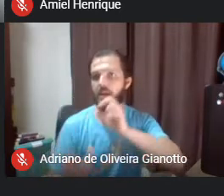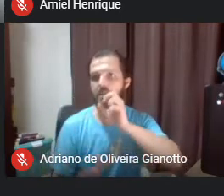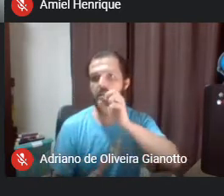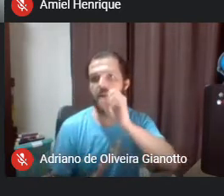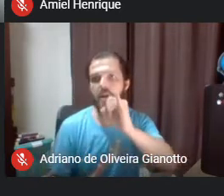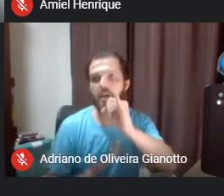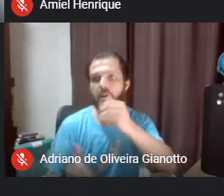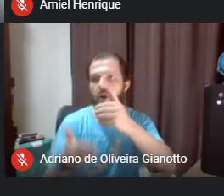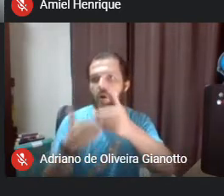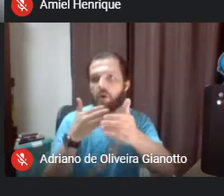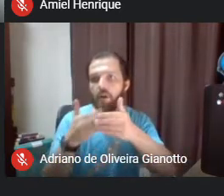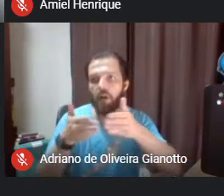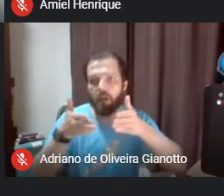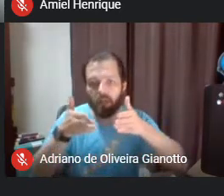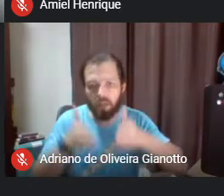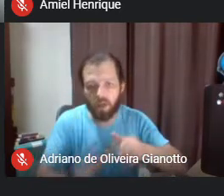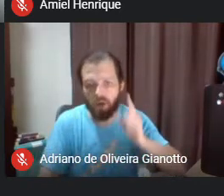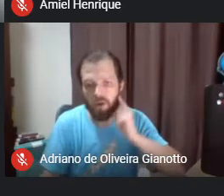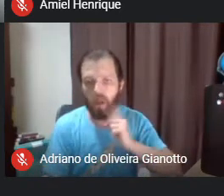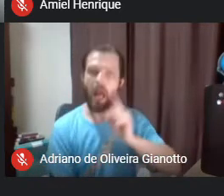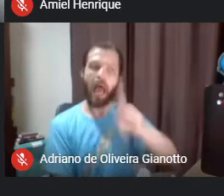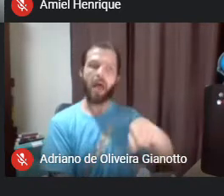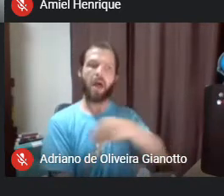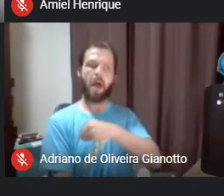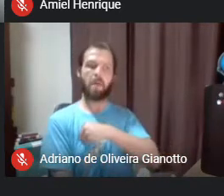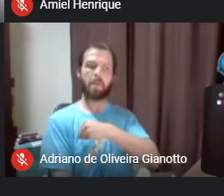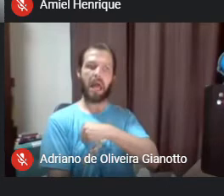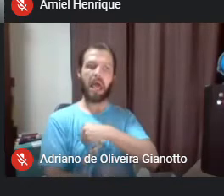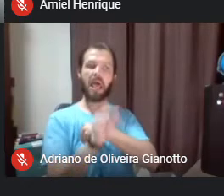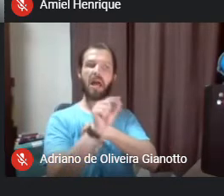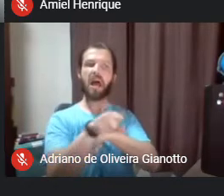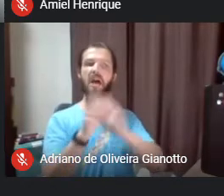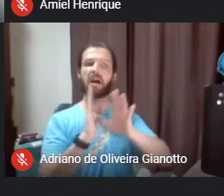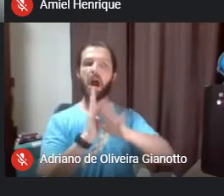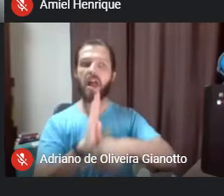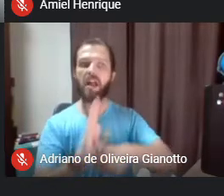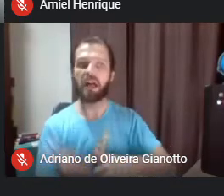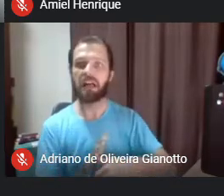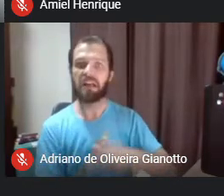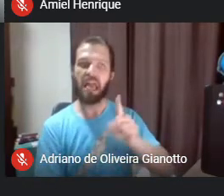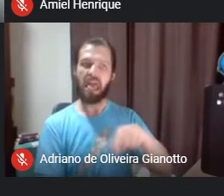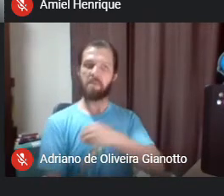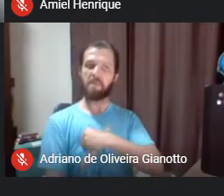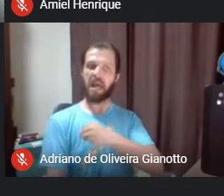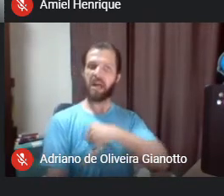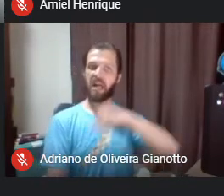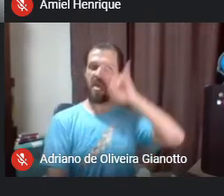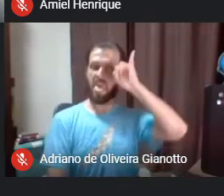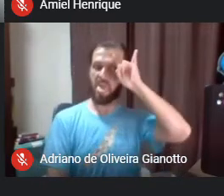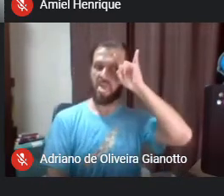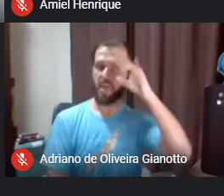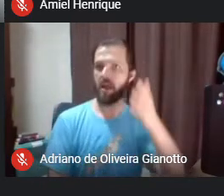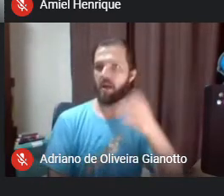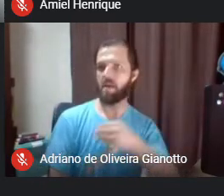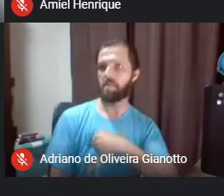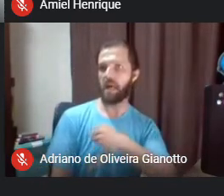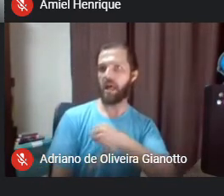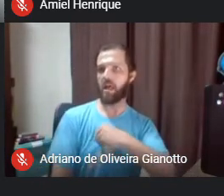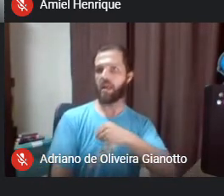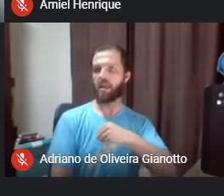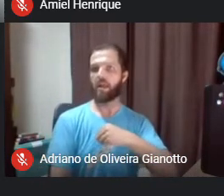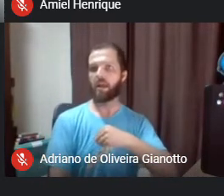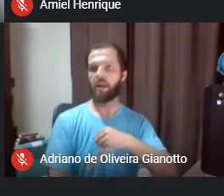Igreja Católica também, né, criaram algumas regras e começaram a disseminar o quê? Se tivesse